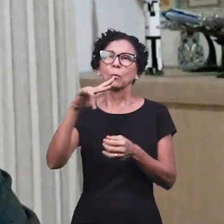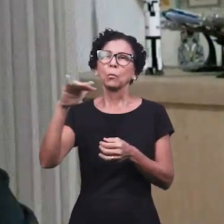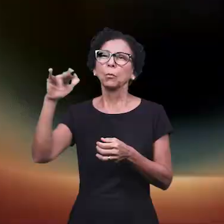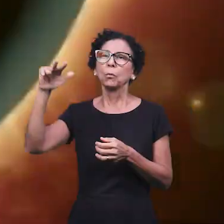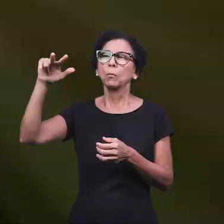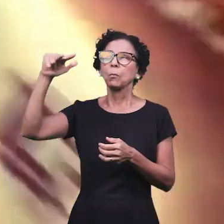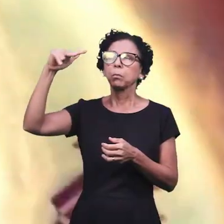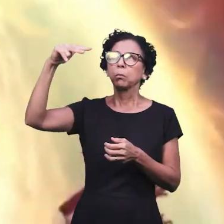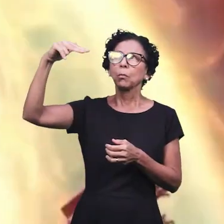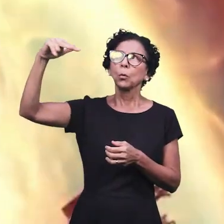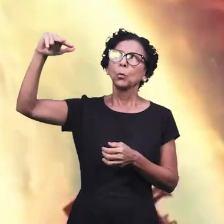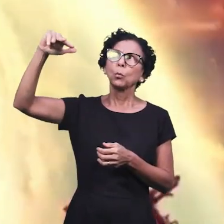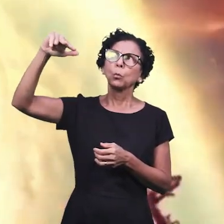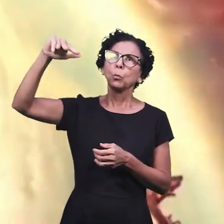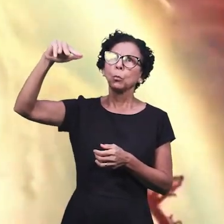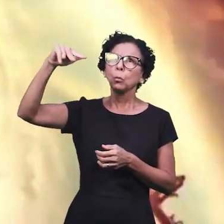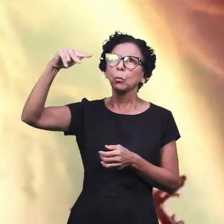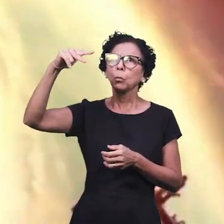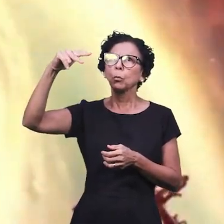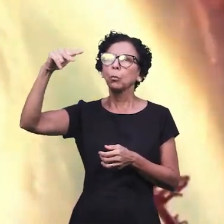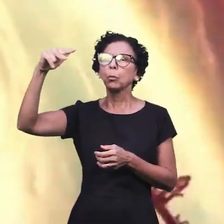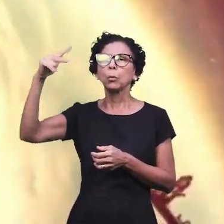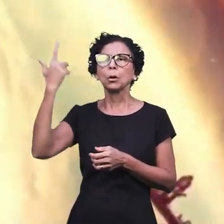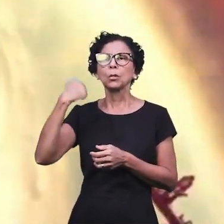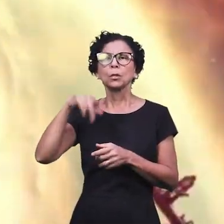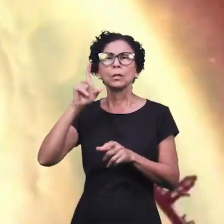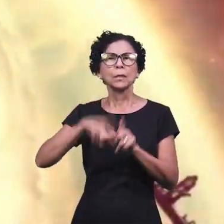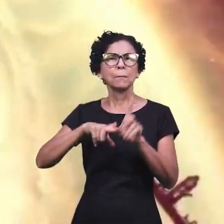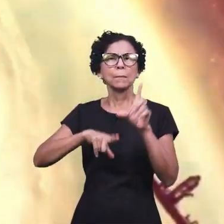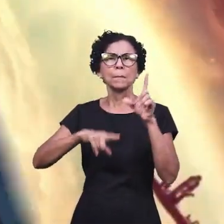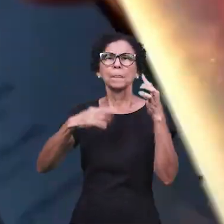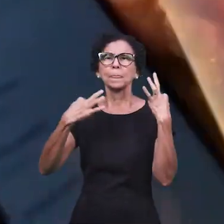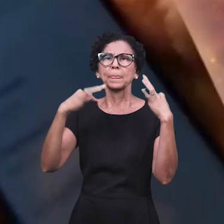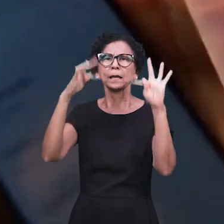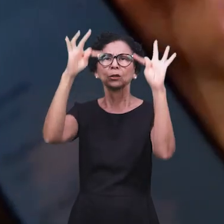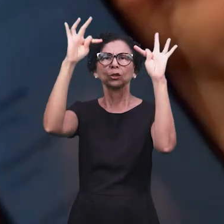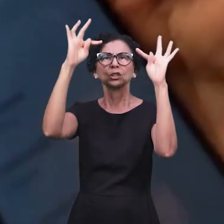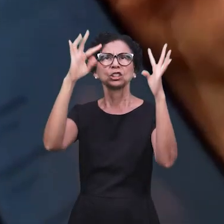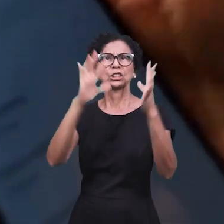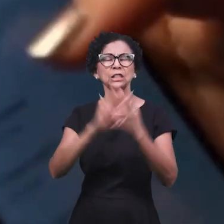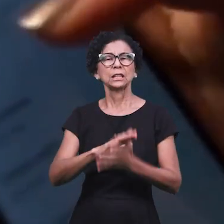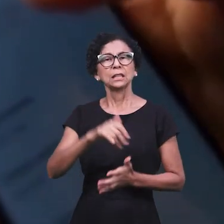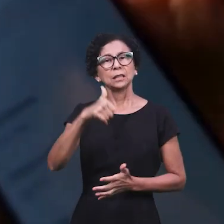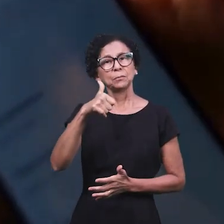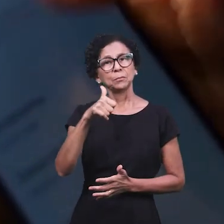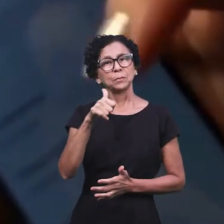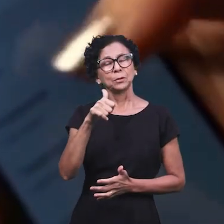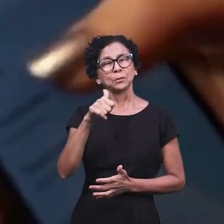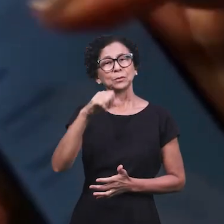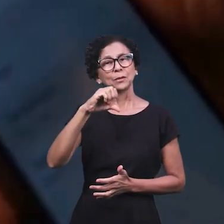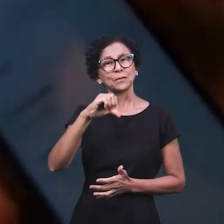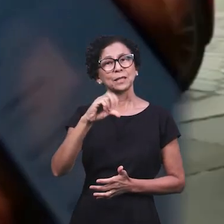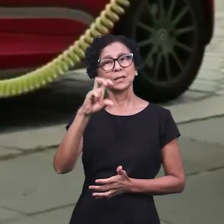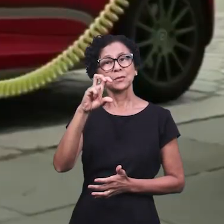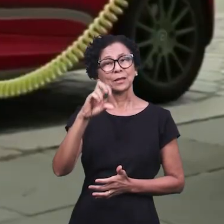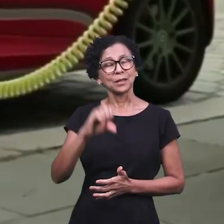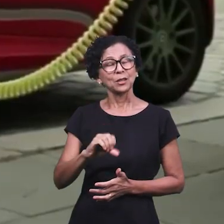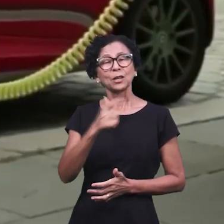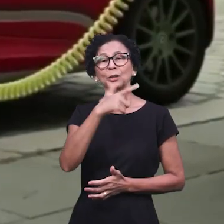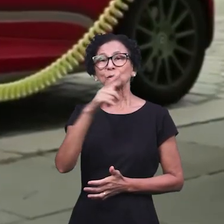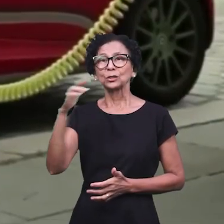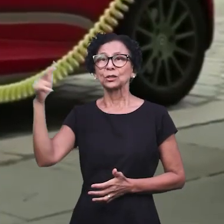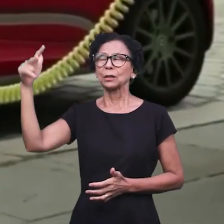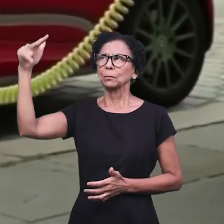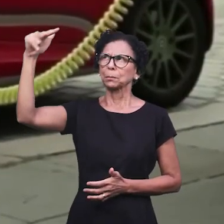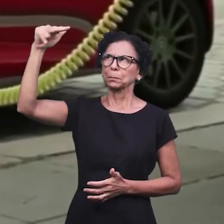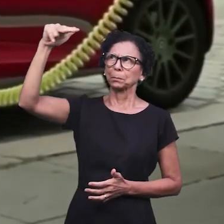são mais sensíveis e nós somos muito mais dependentes da tecnologia. Em 1859, não havia, por